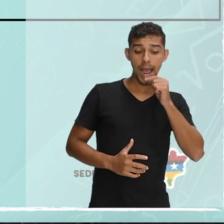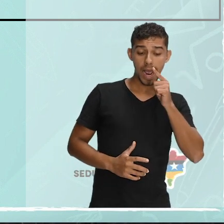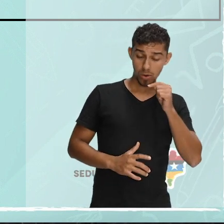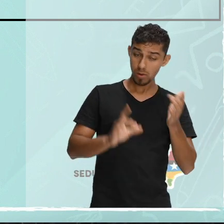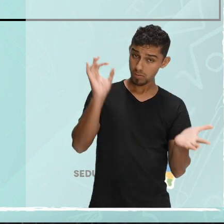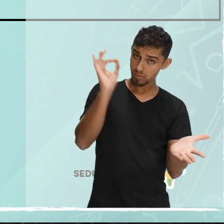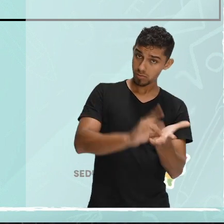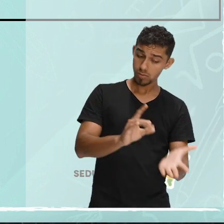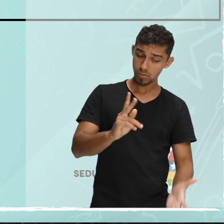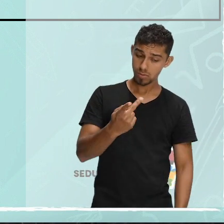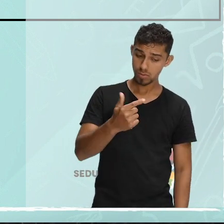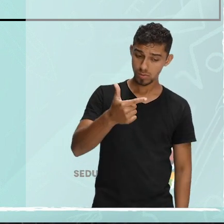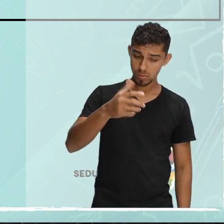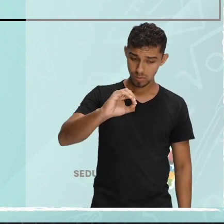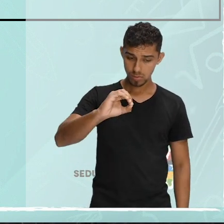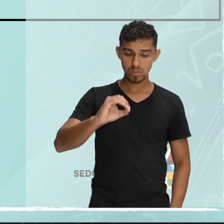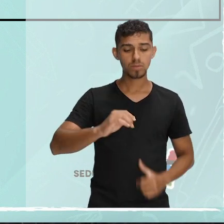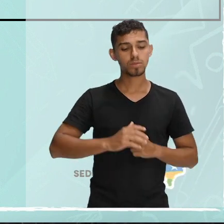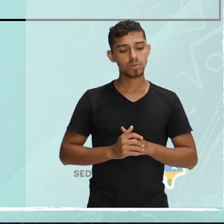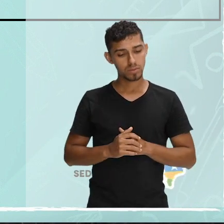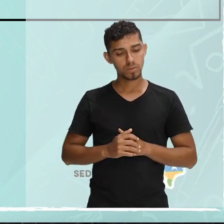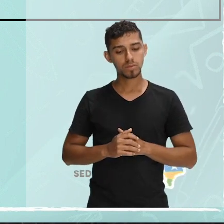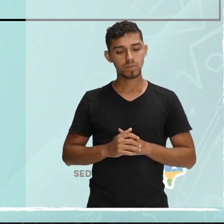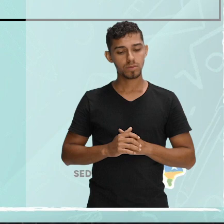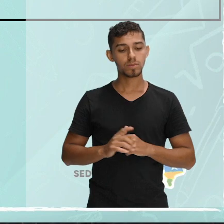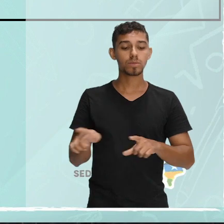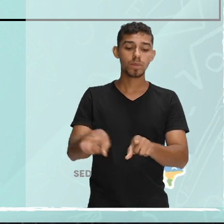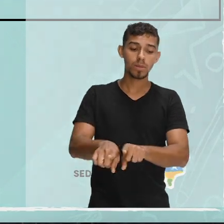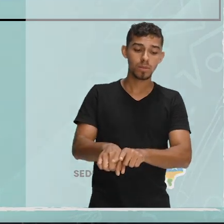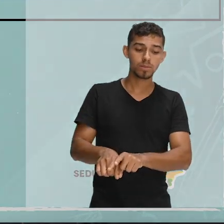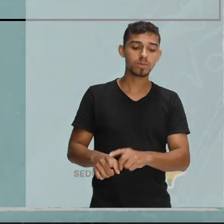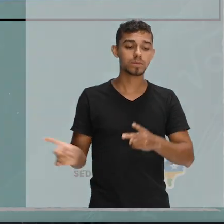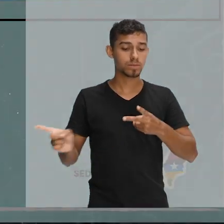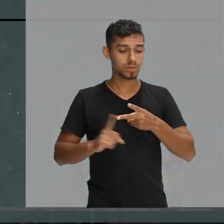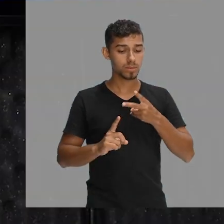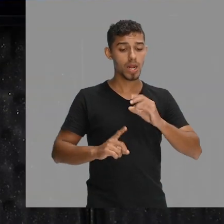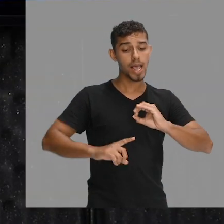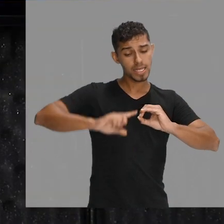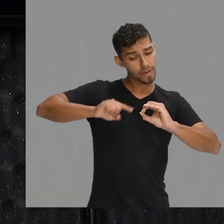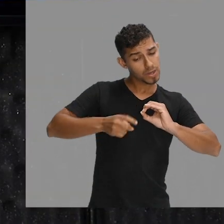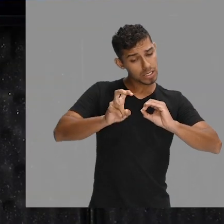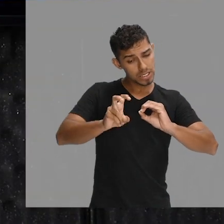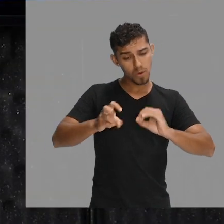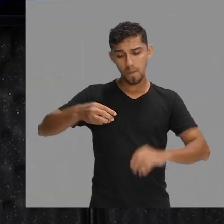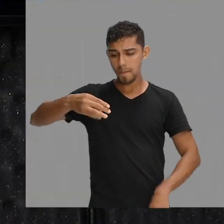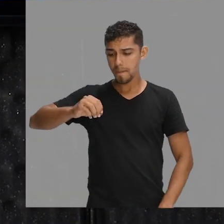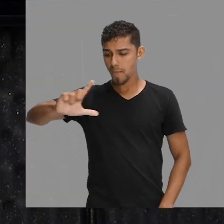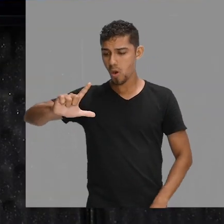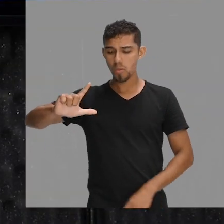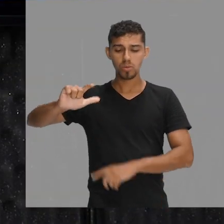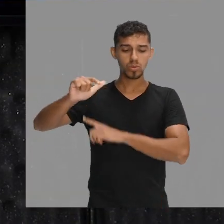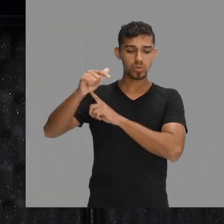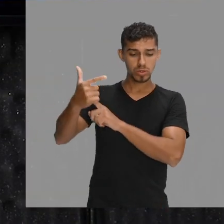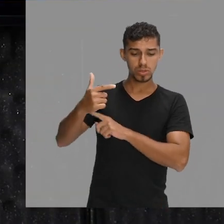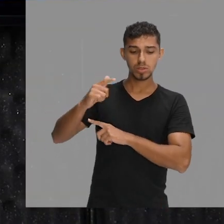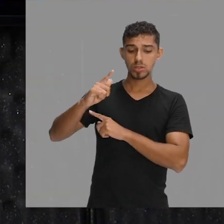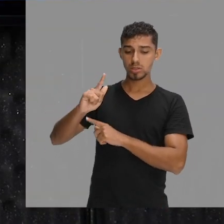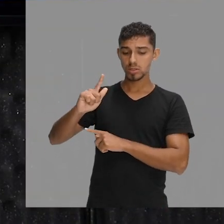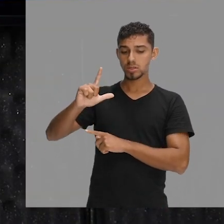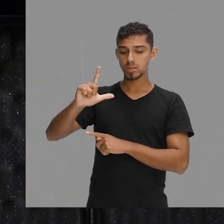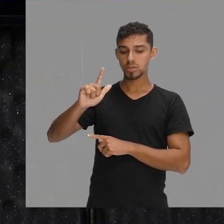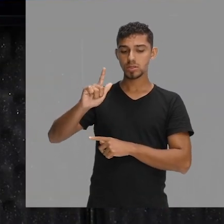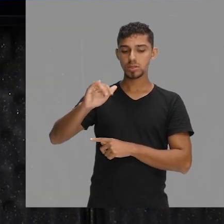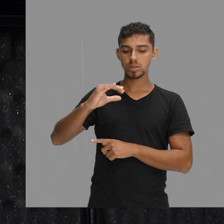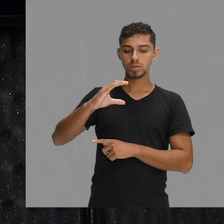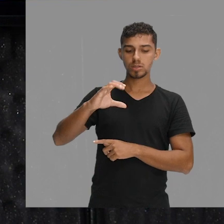pura, eu tenho uma amostra onde eu adicionei 0,5 mol por litro de glicose,